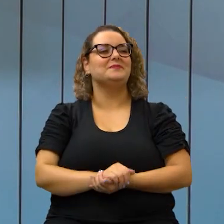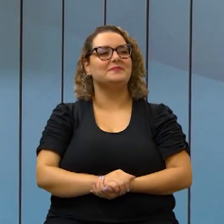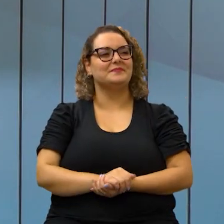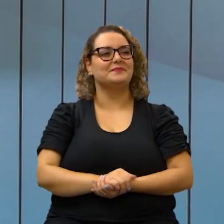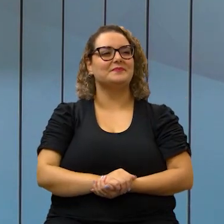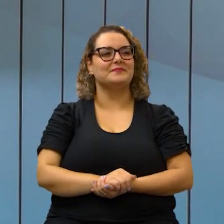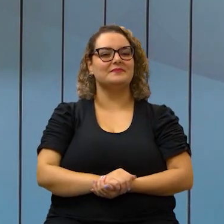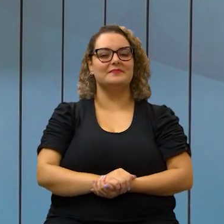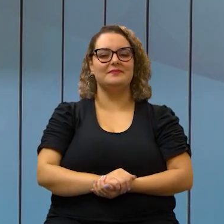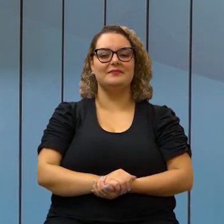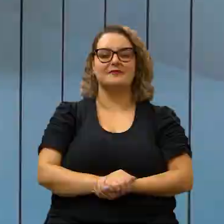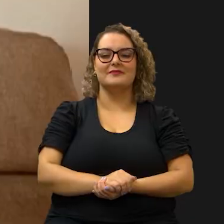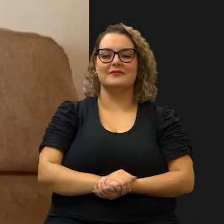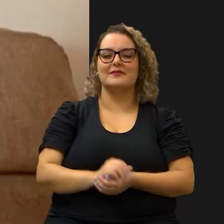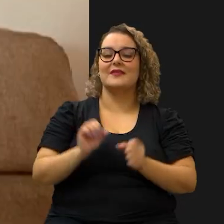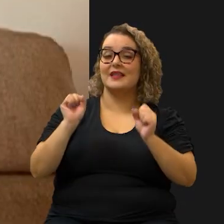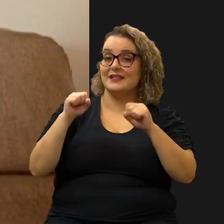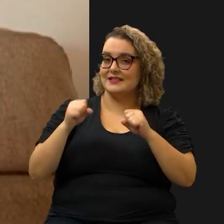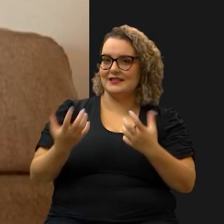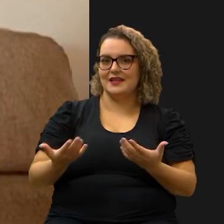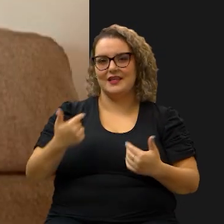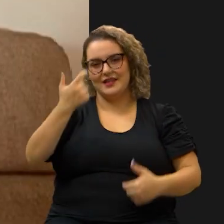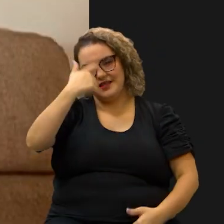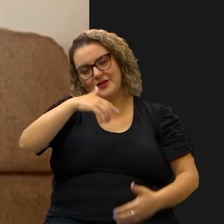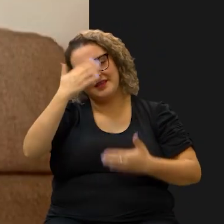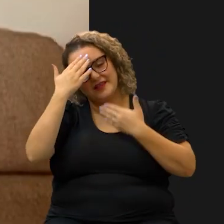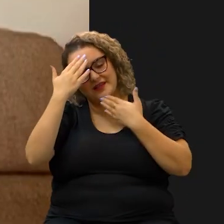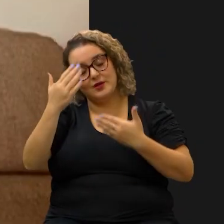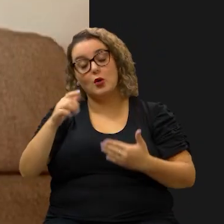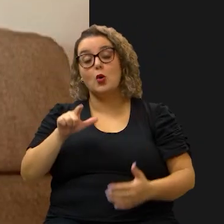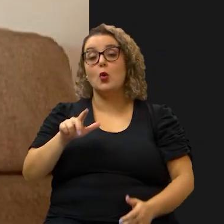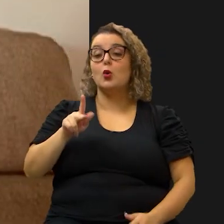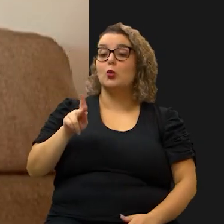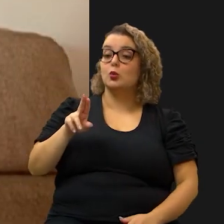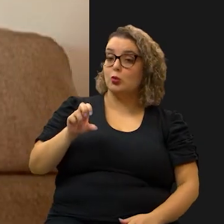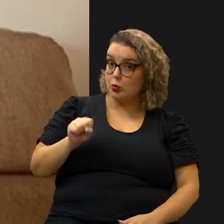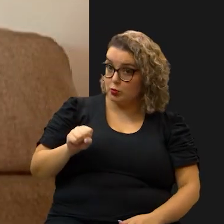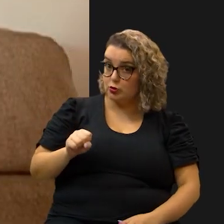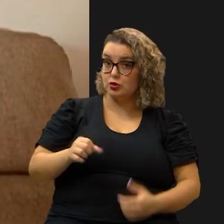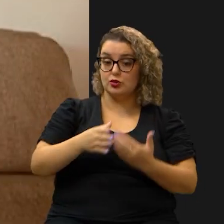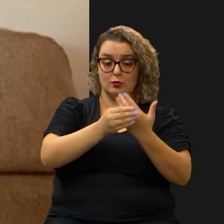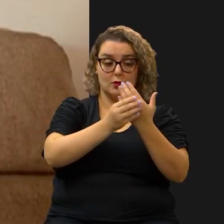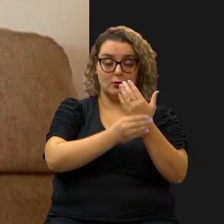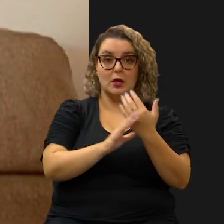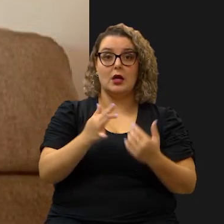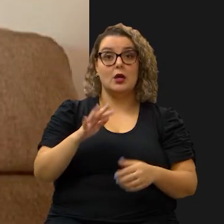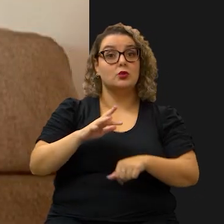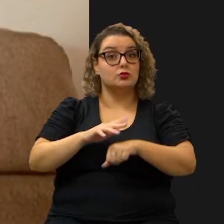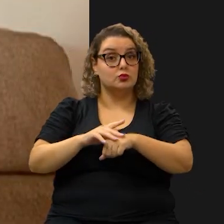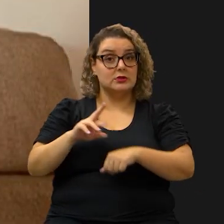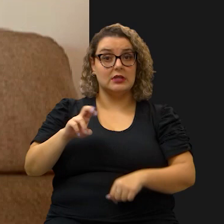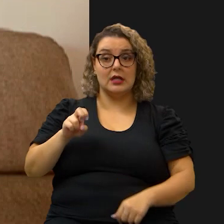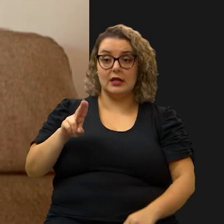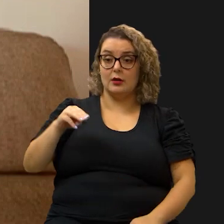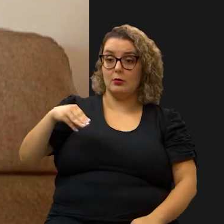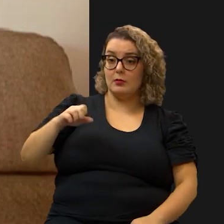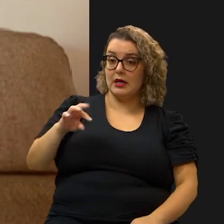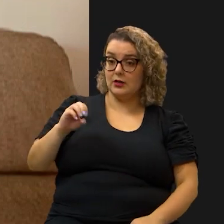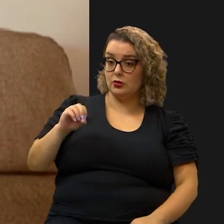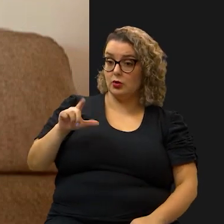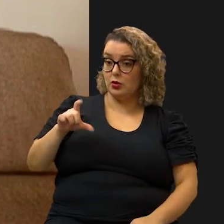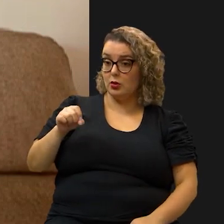casa nos acompanhando. Sim, não, muito obrigada. O lúpus, a fibromialgia, ou seja, doenças